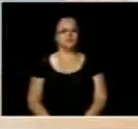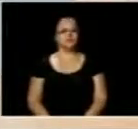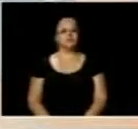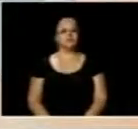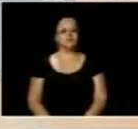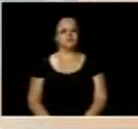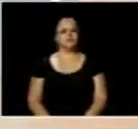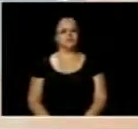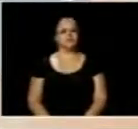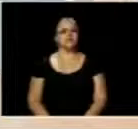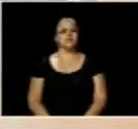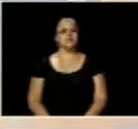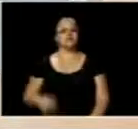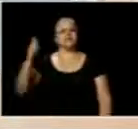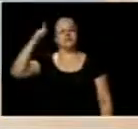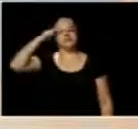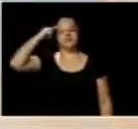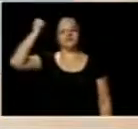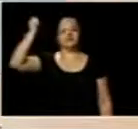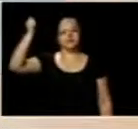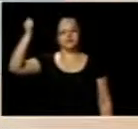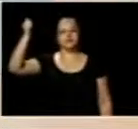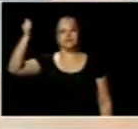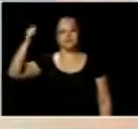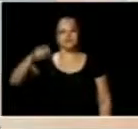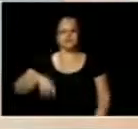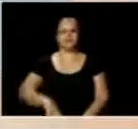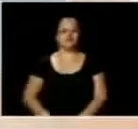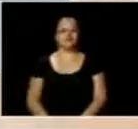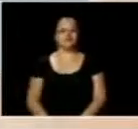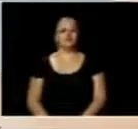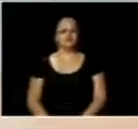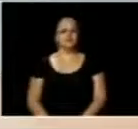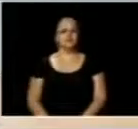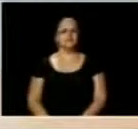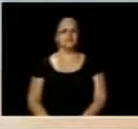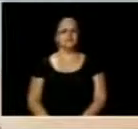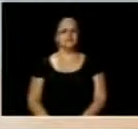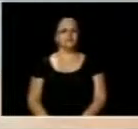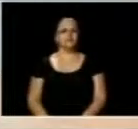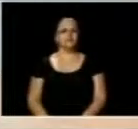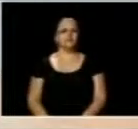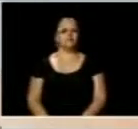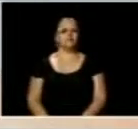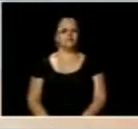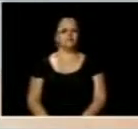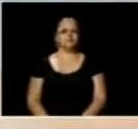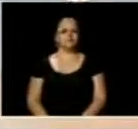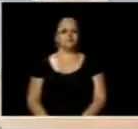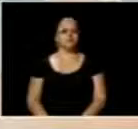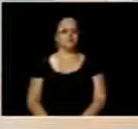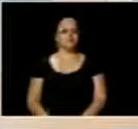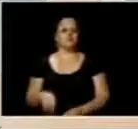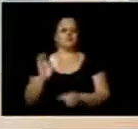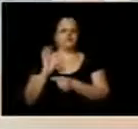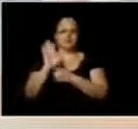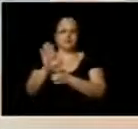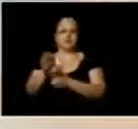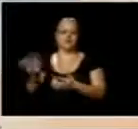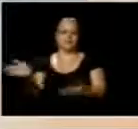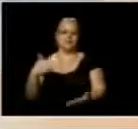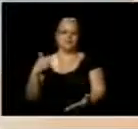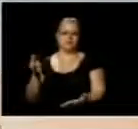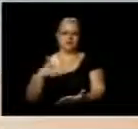fazer reflexão. Então esse cidadão aí, que colocou no jornal semanal, que não nos